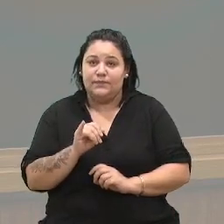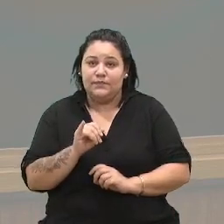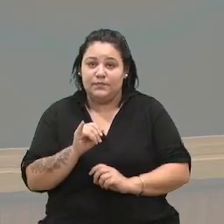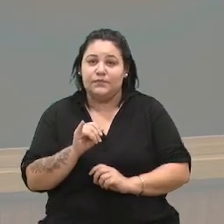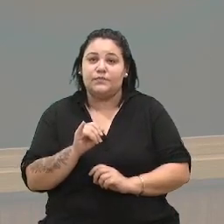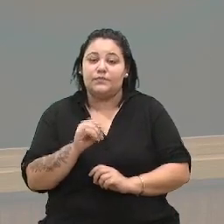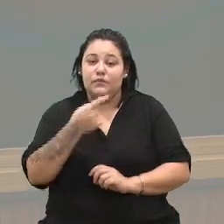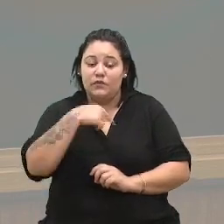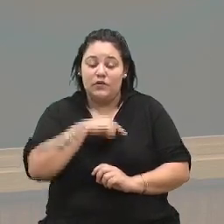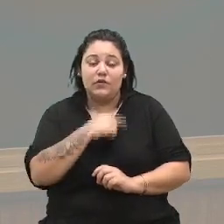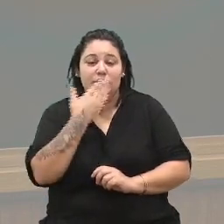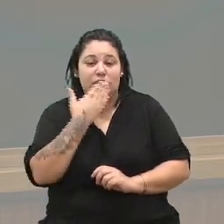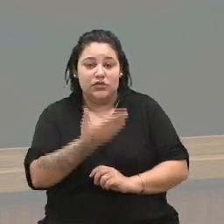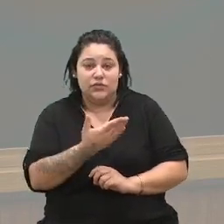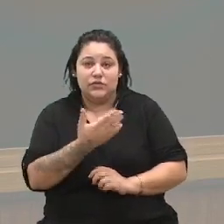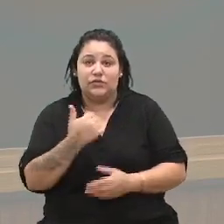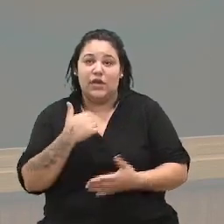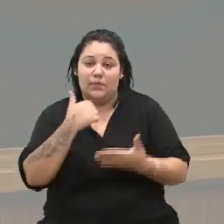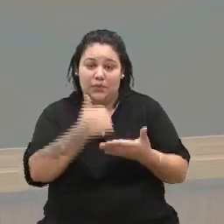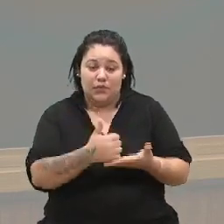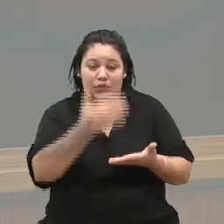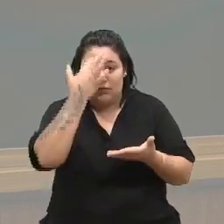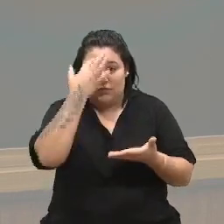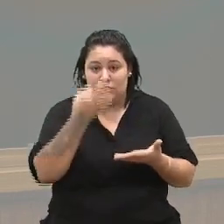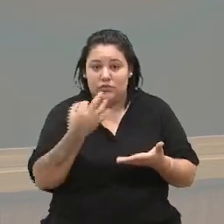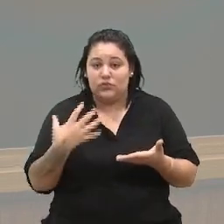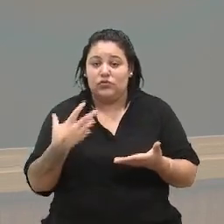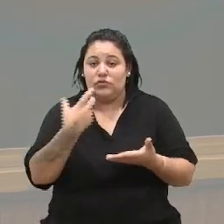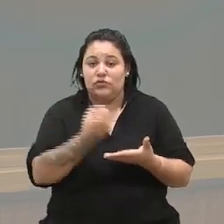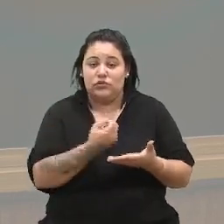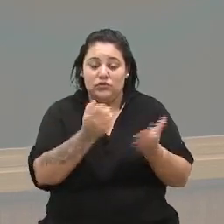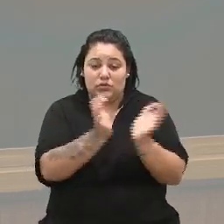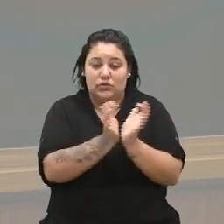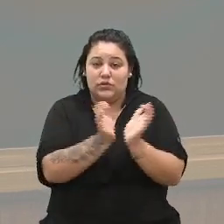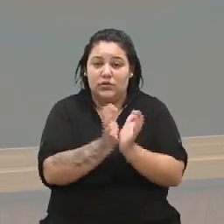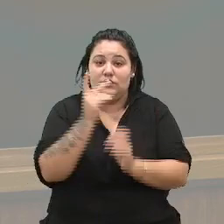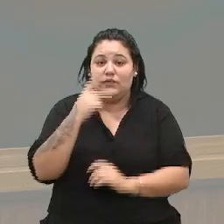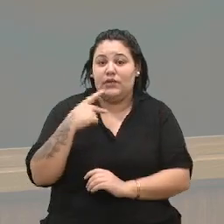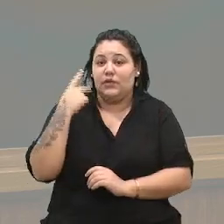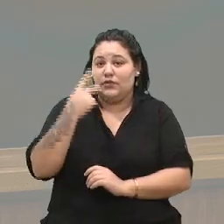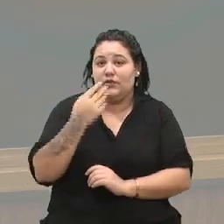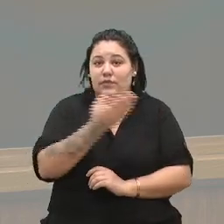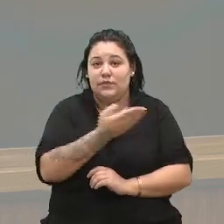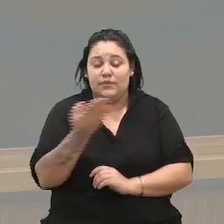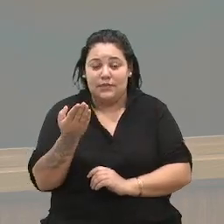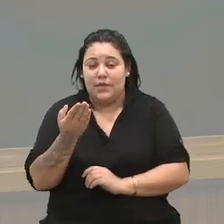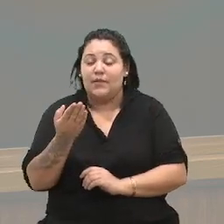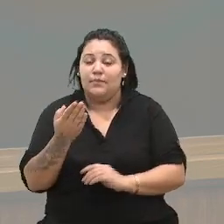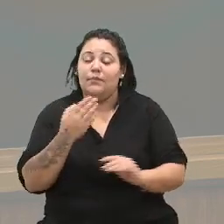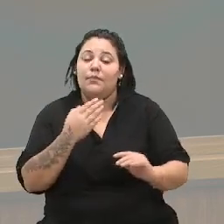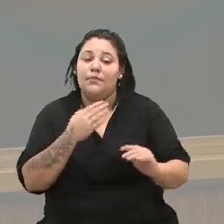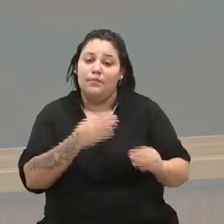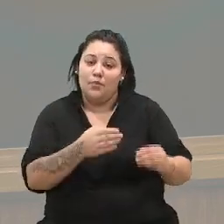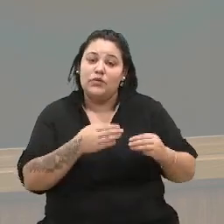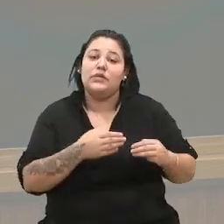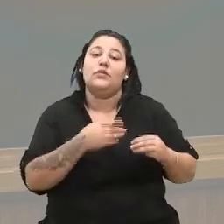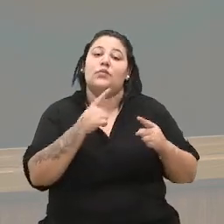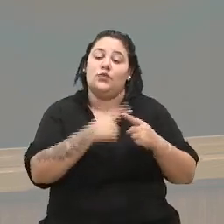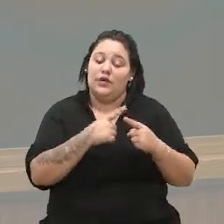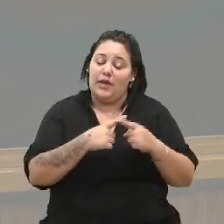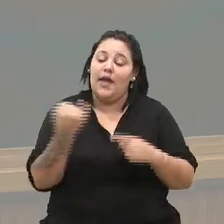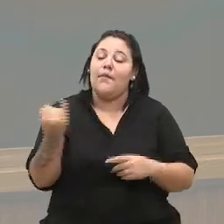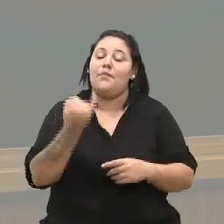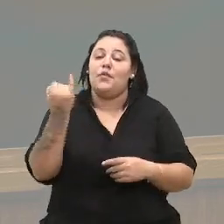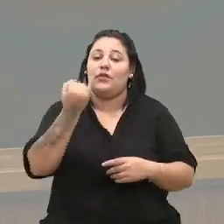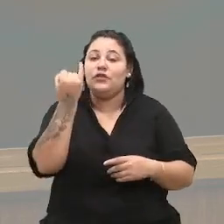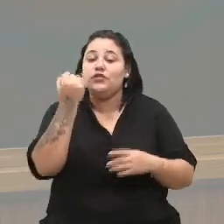o apoio, a compreensão de todos os colegas vereadores para essa moção, porque é muito importante que se investigue o que